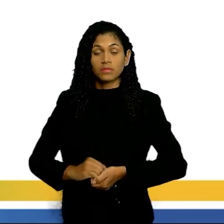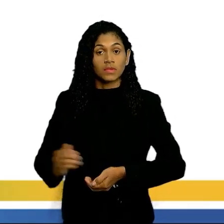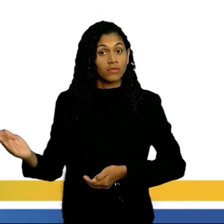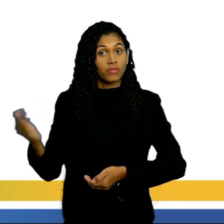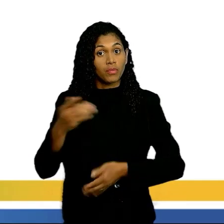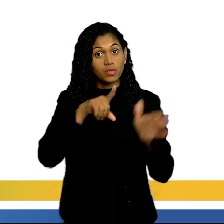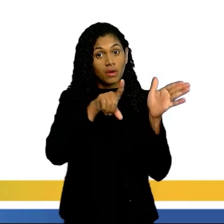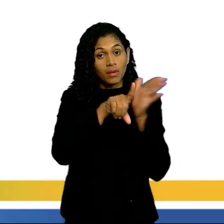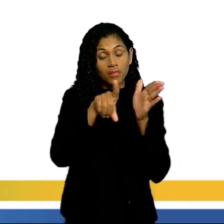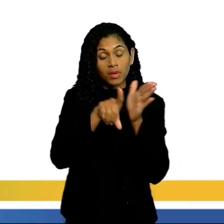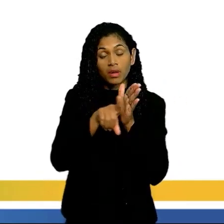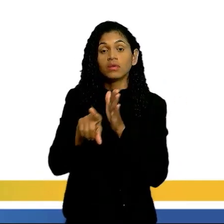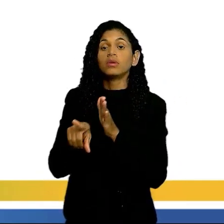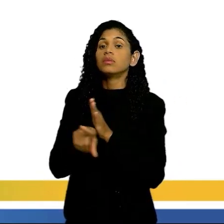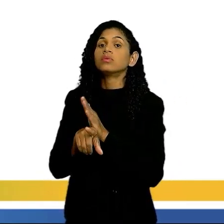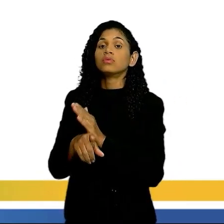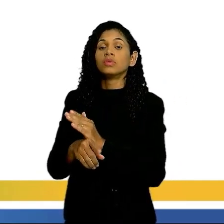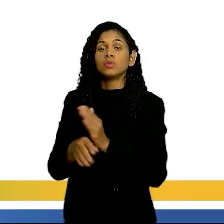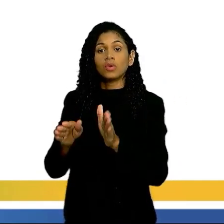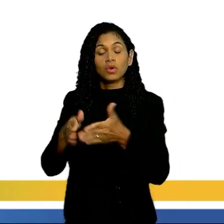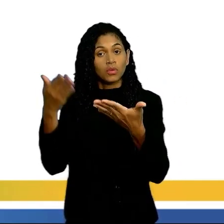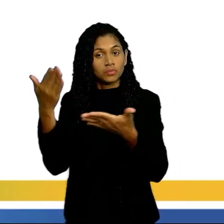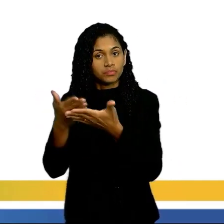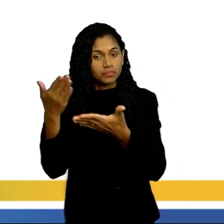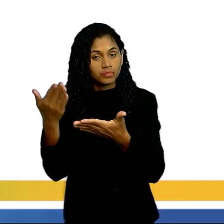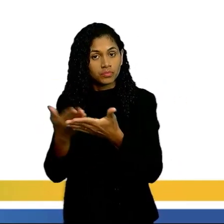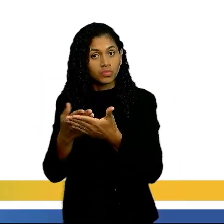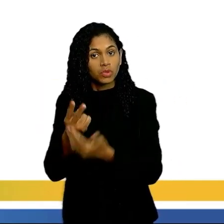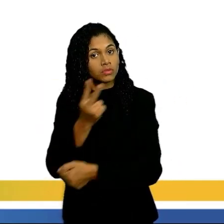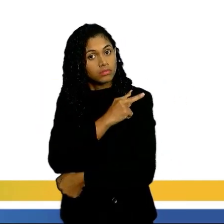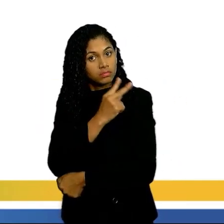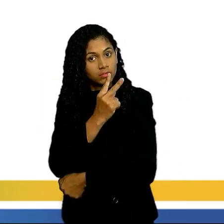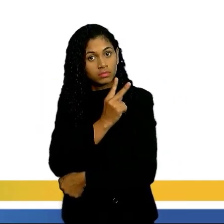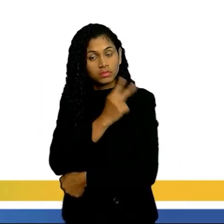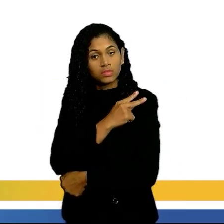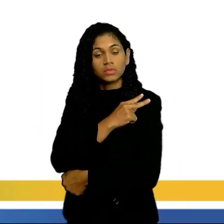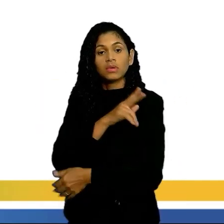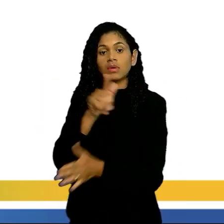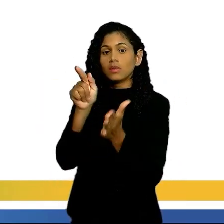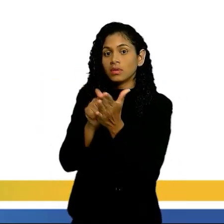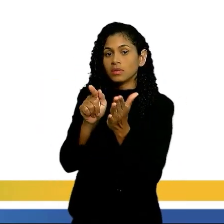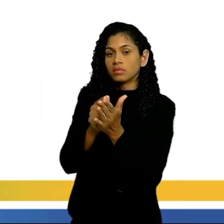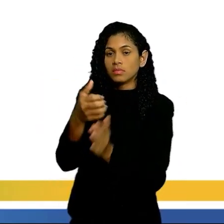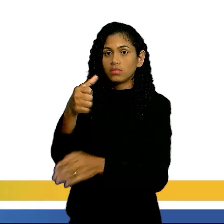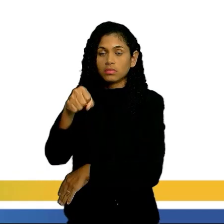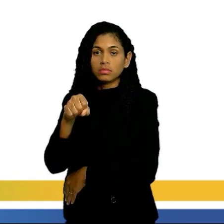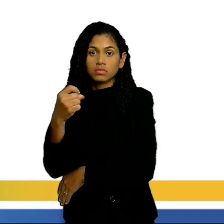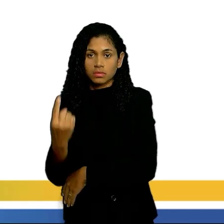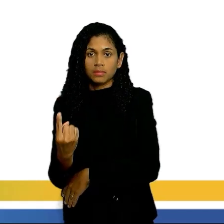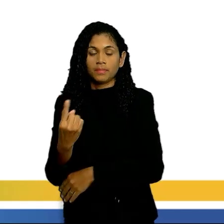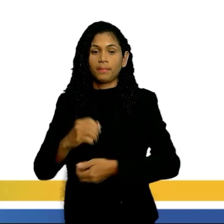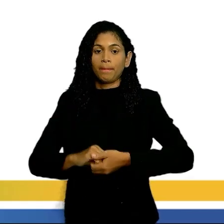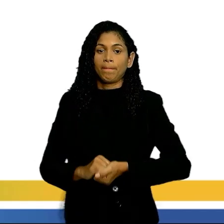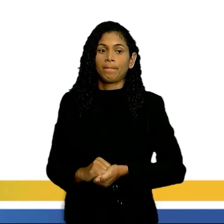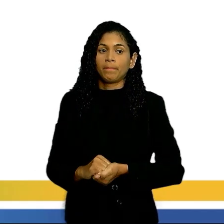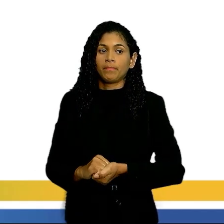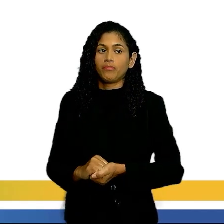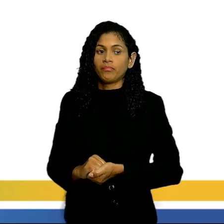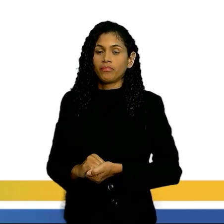a uma questão comentada, que ela está no livro do segundo ano, a prova Enem, na página 81.